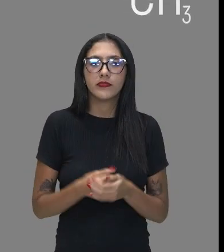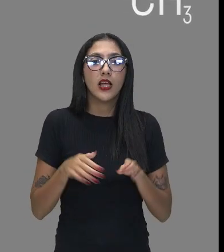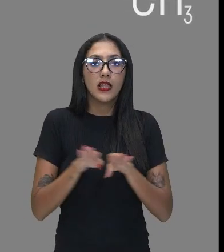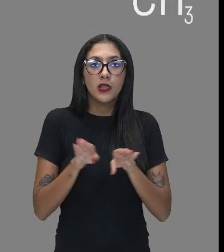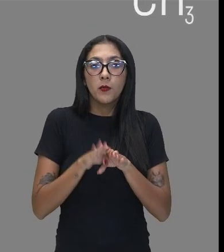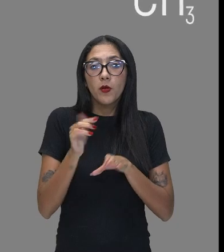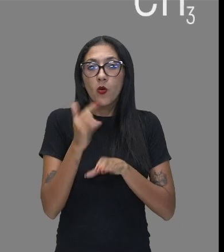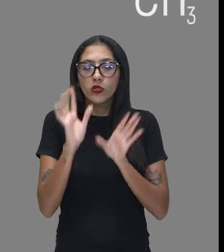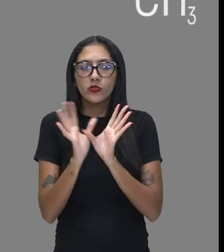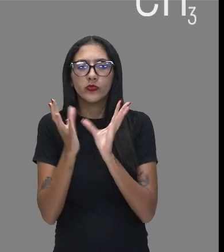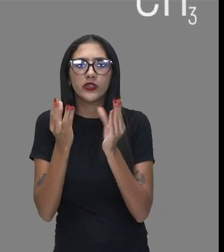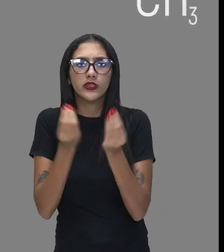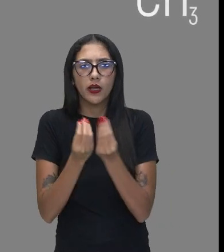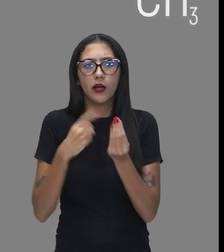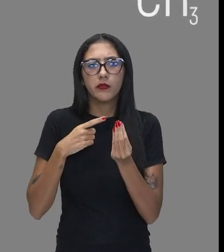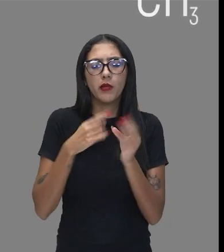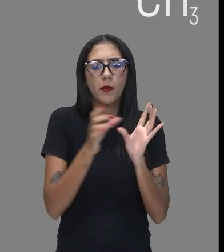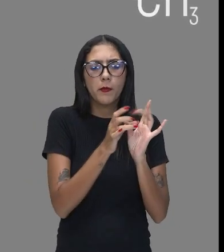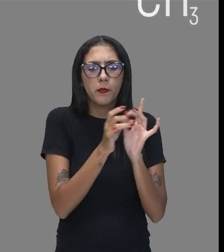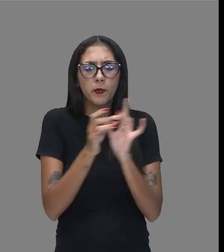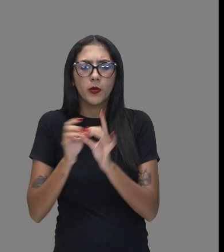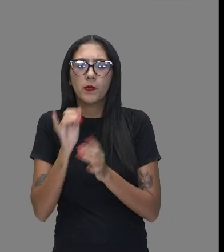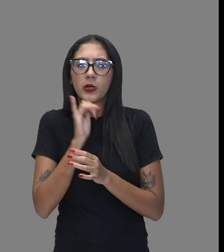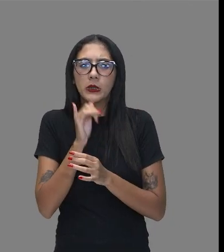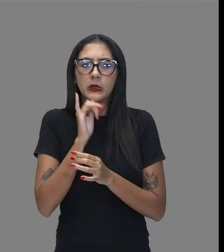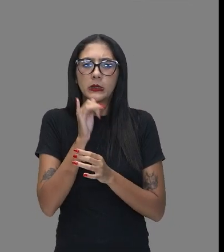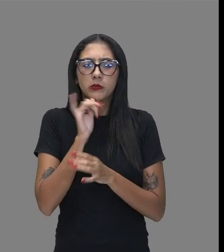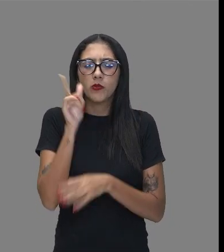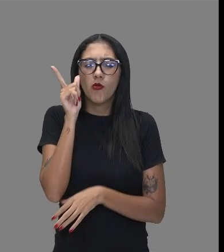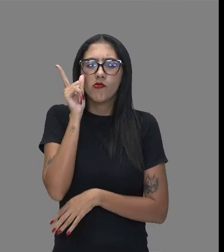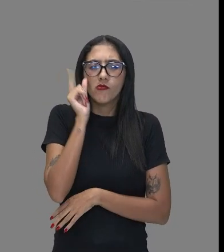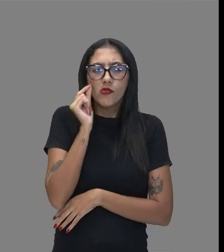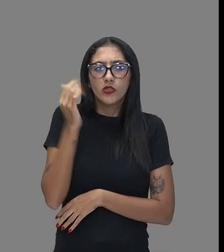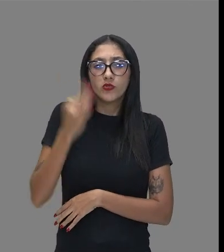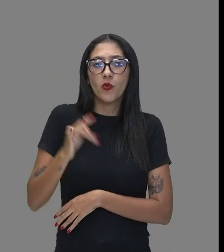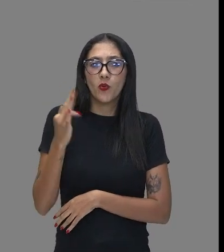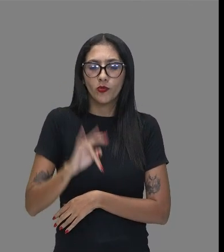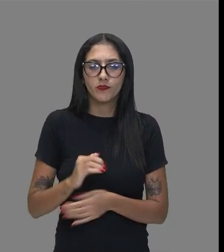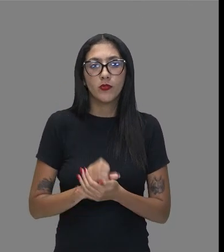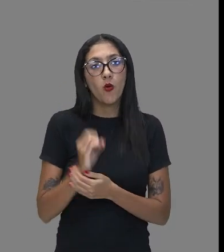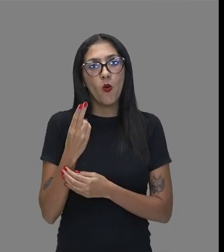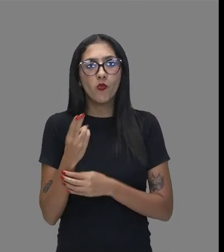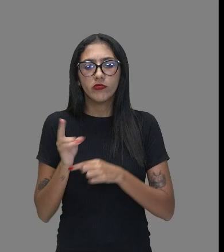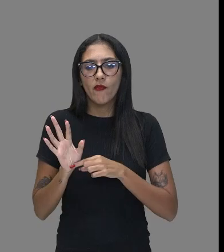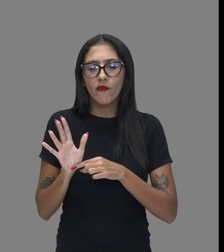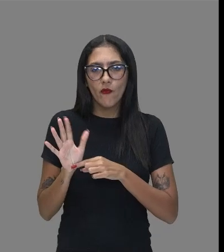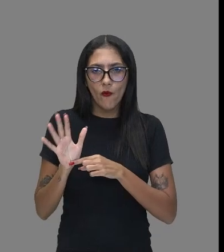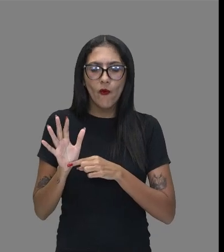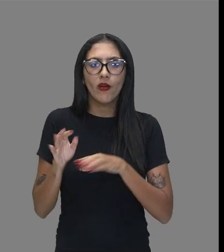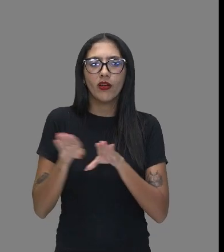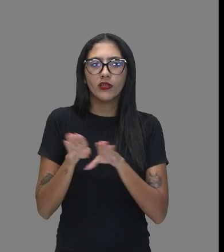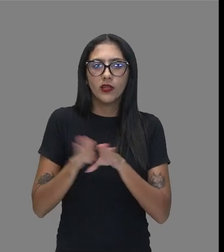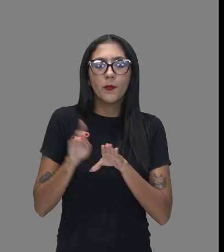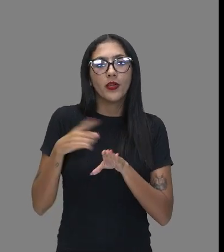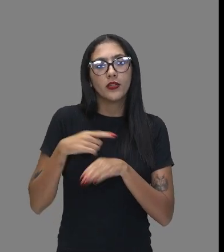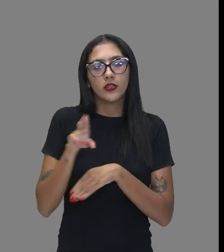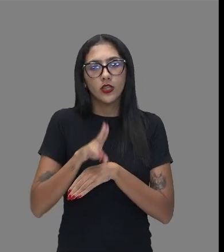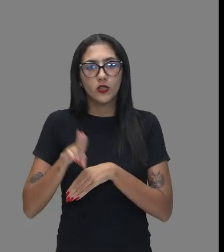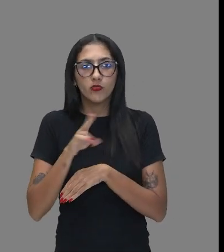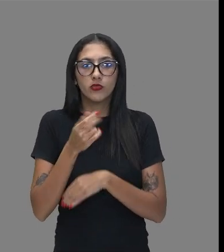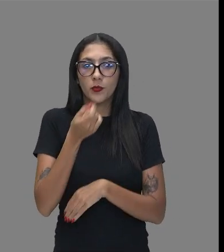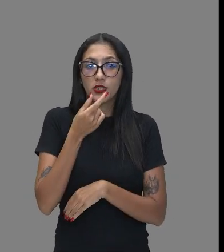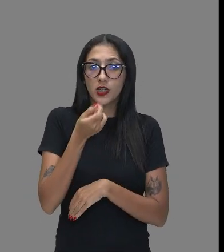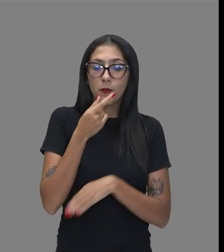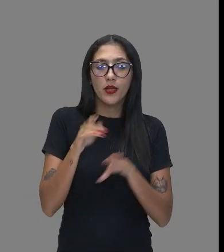é usada para aliviar dores intensas. Extraída da folha de coca, já foi usada em medicamentos e em